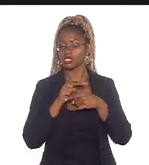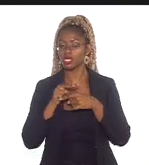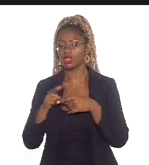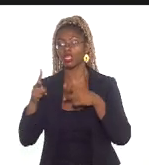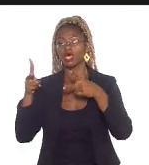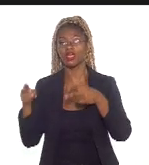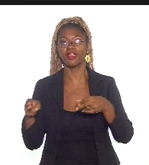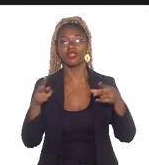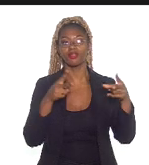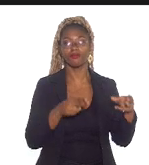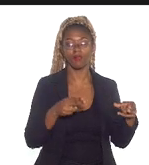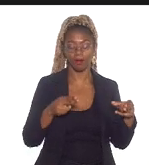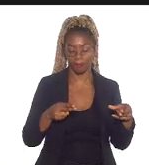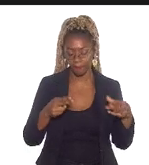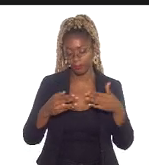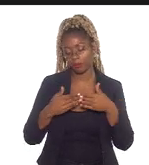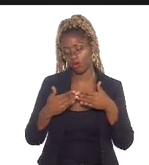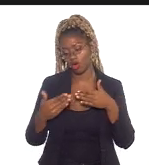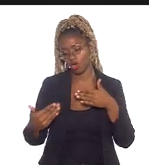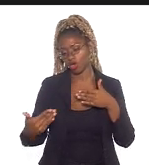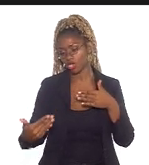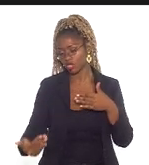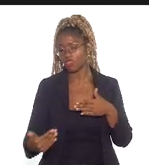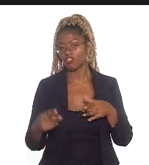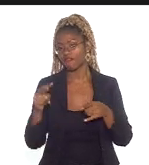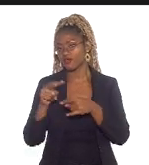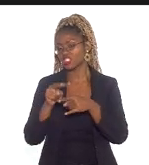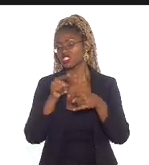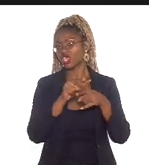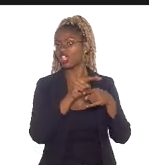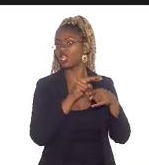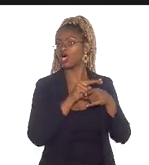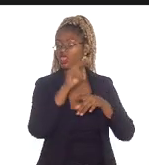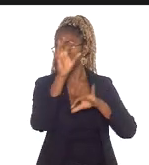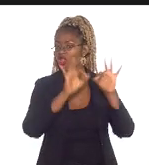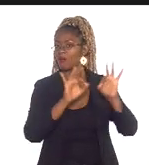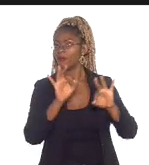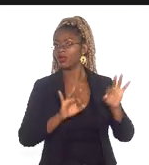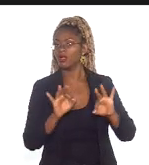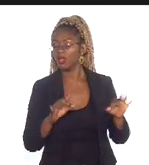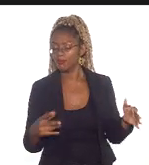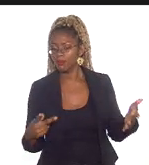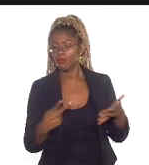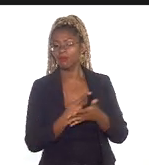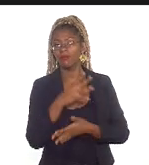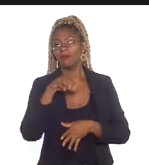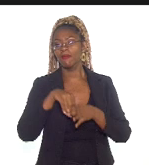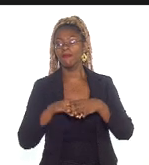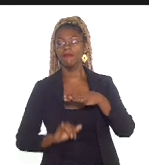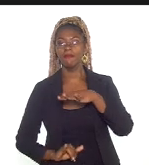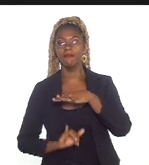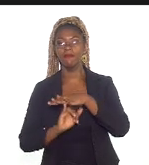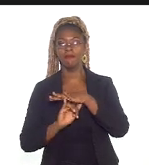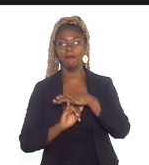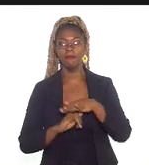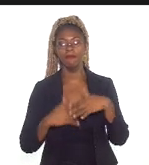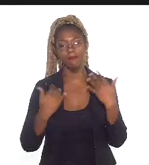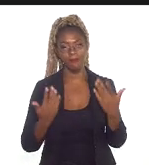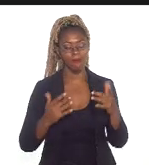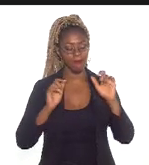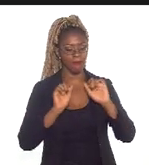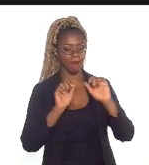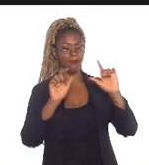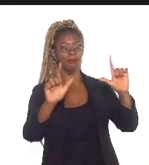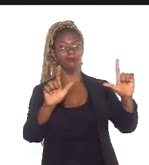ao processo de fiscalização dos projetos que são realizados nas instituições. Então, esse quadro